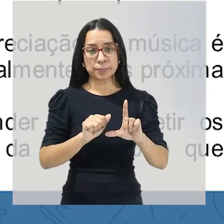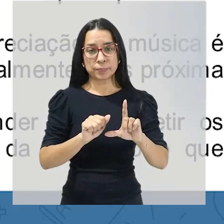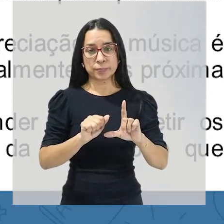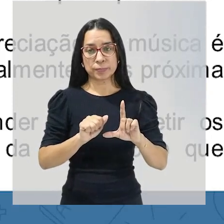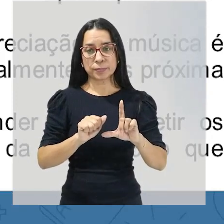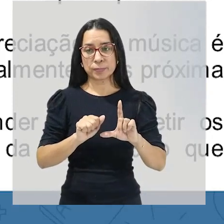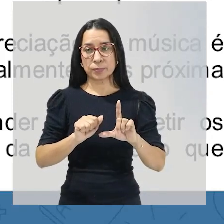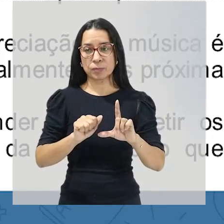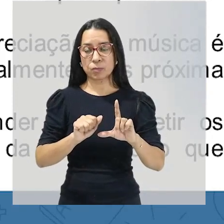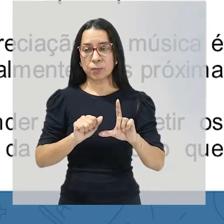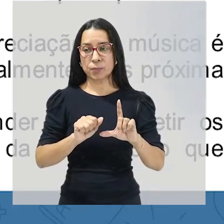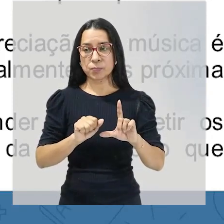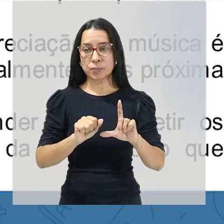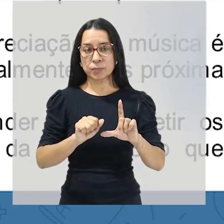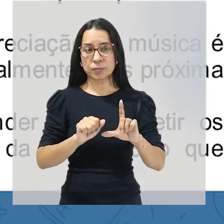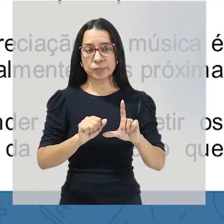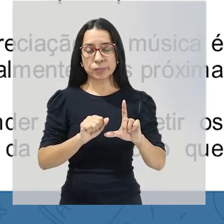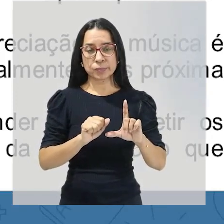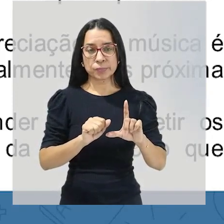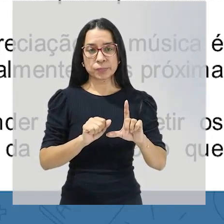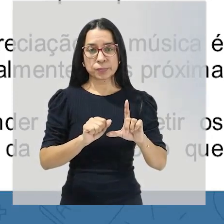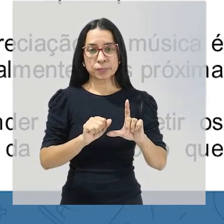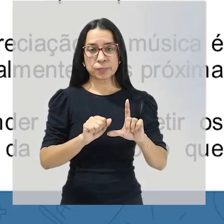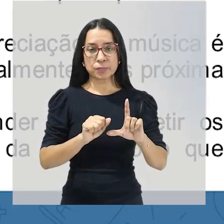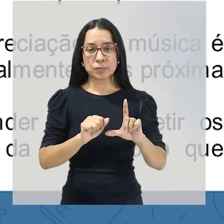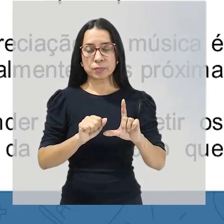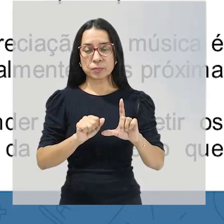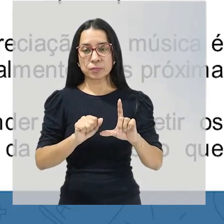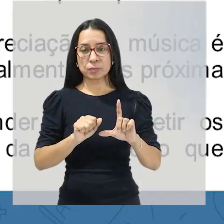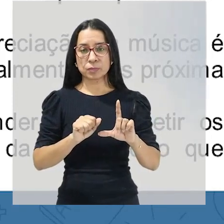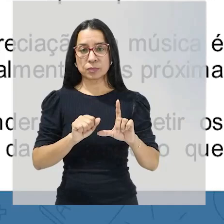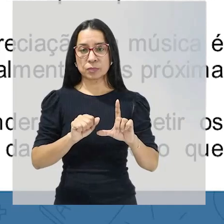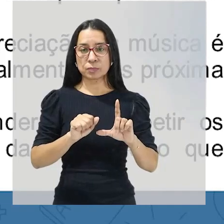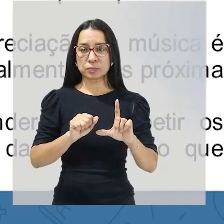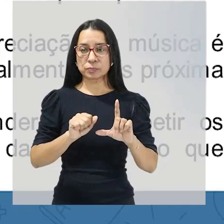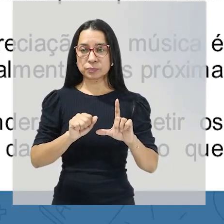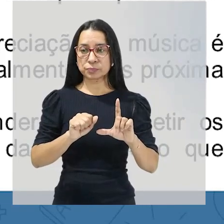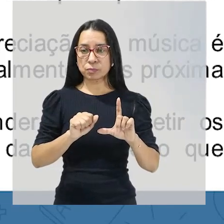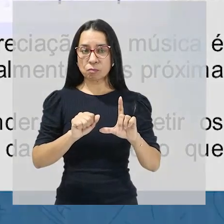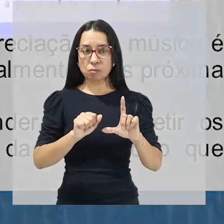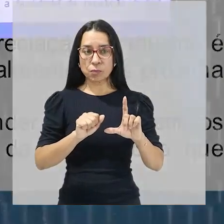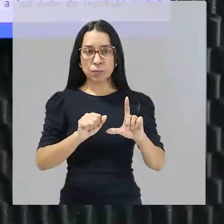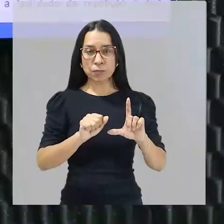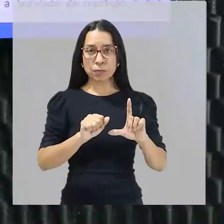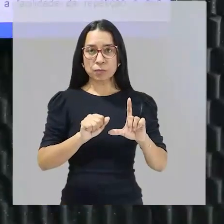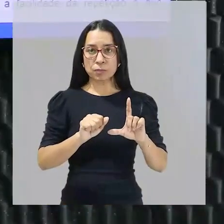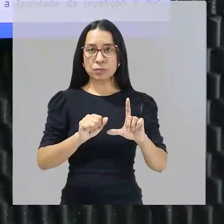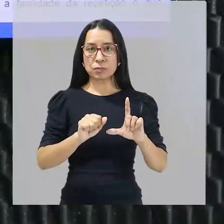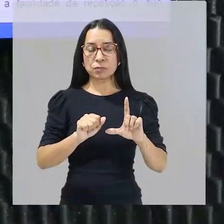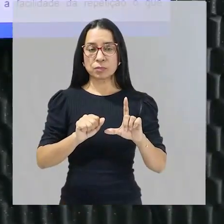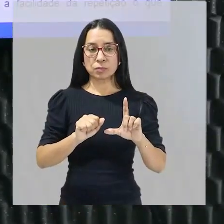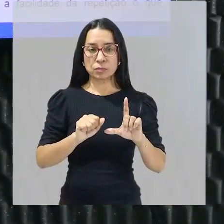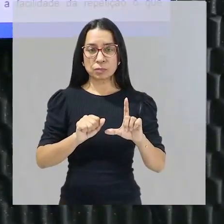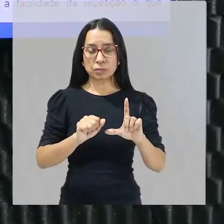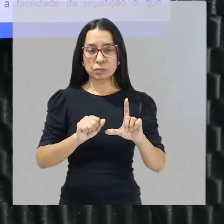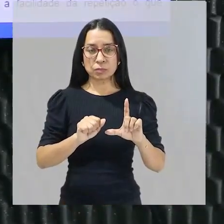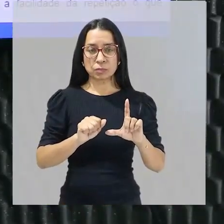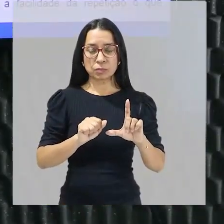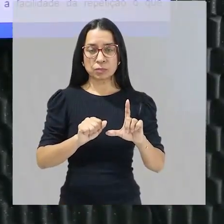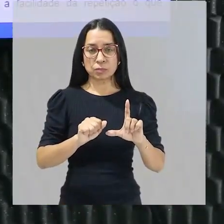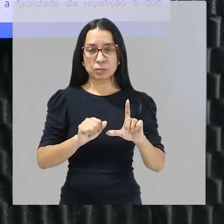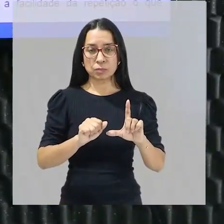uma audição concentrada, de uma concentração atenta, relaciona-se ao fato de que a música tornou-se um produto de consumo, encobrindo seu